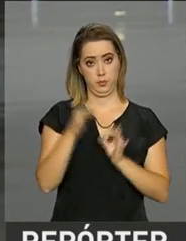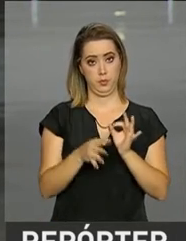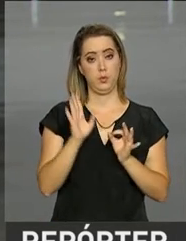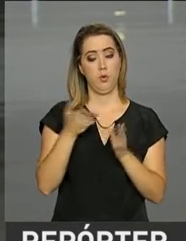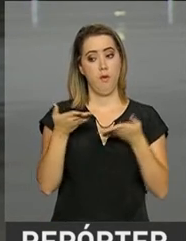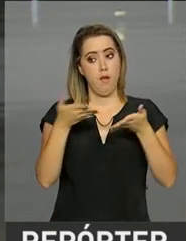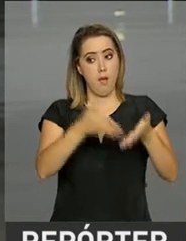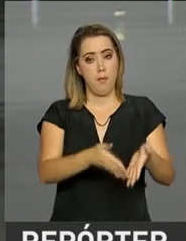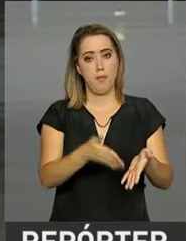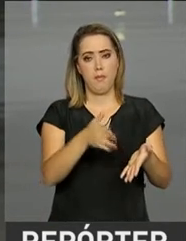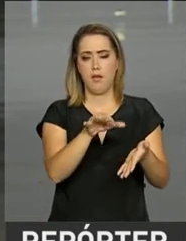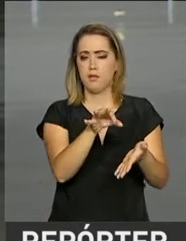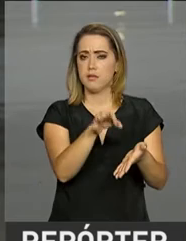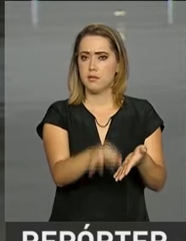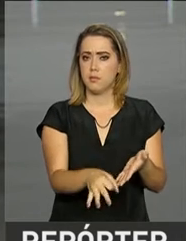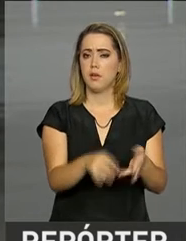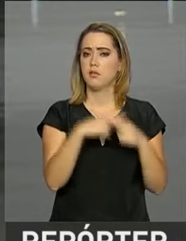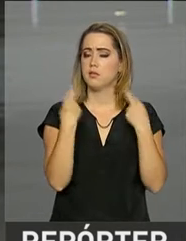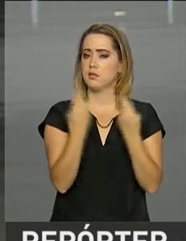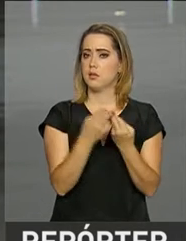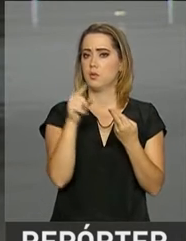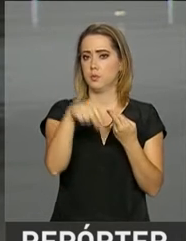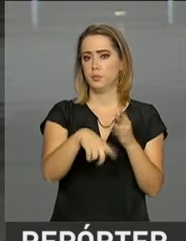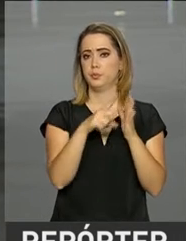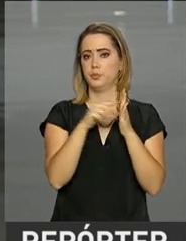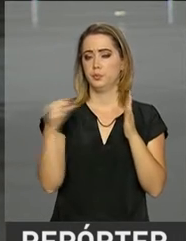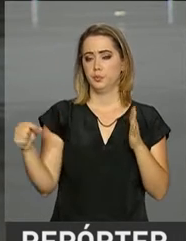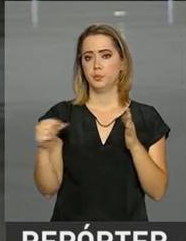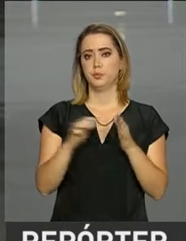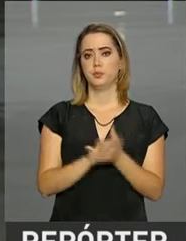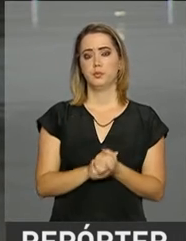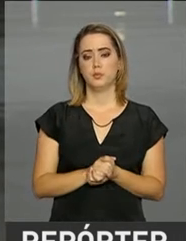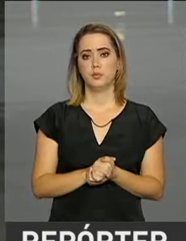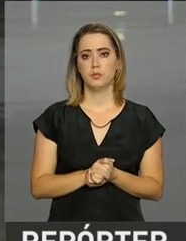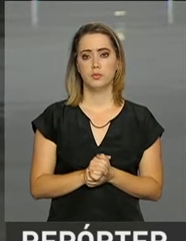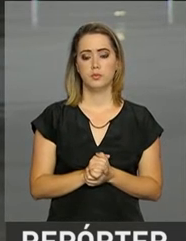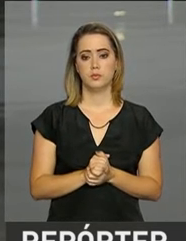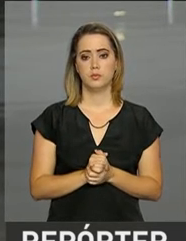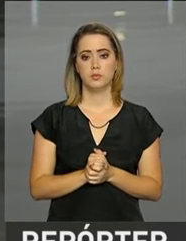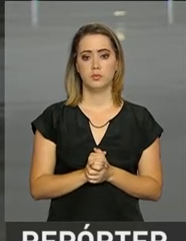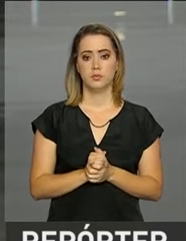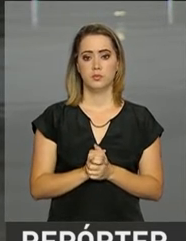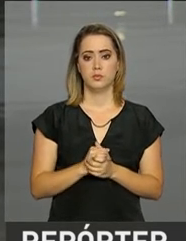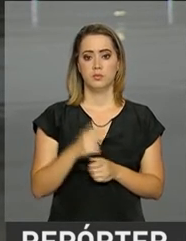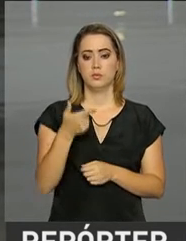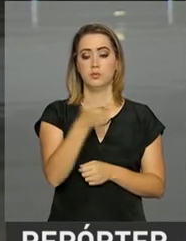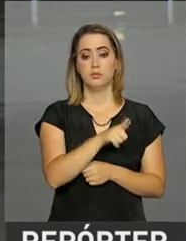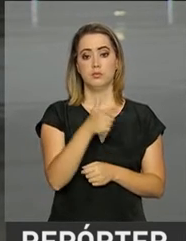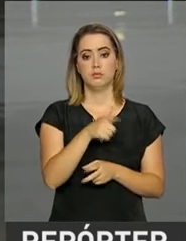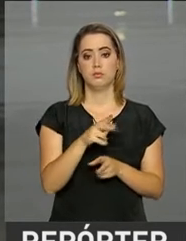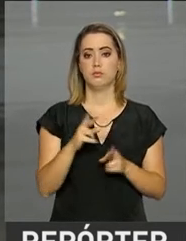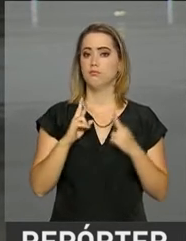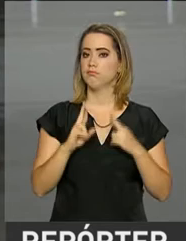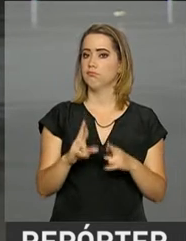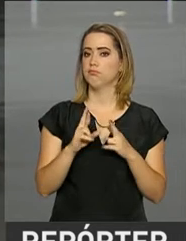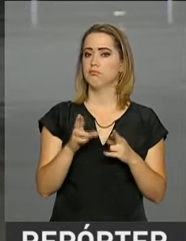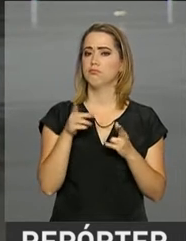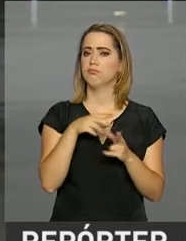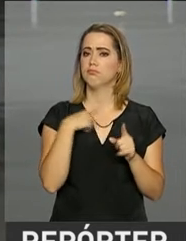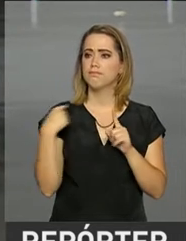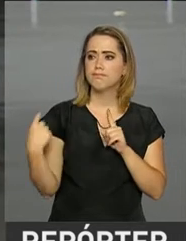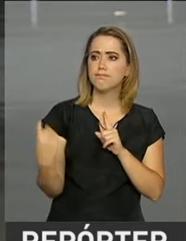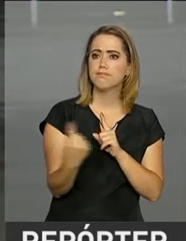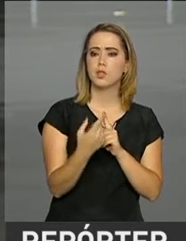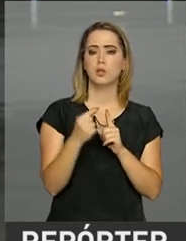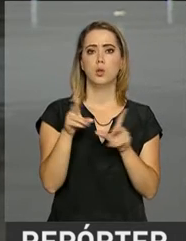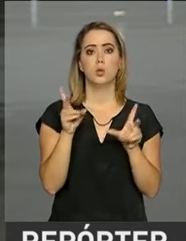participará desta reunião aqui no palácio do planalto outra expectativa que gira em torno do encontro é